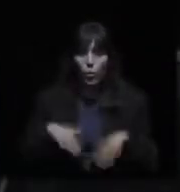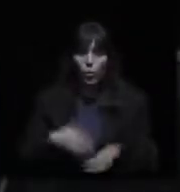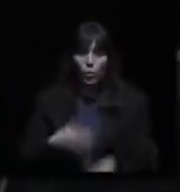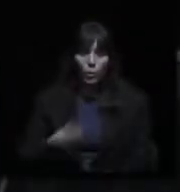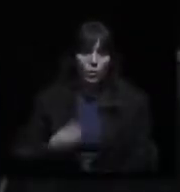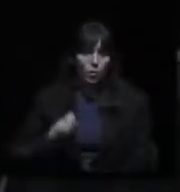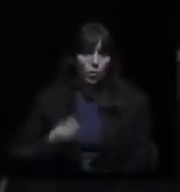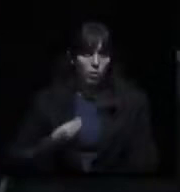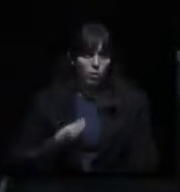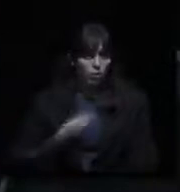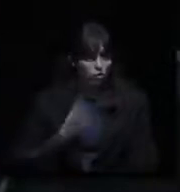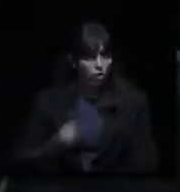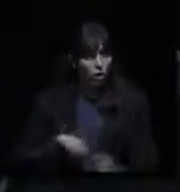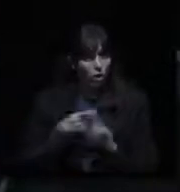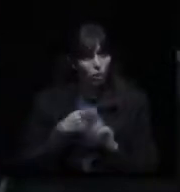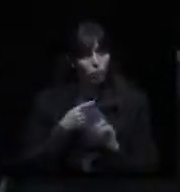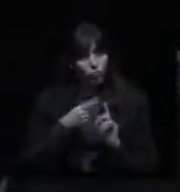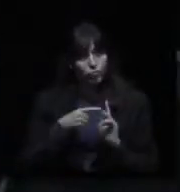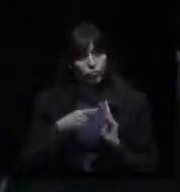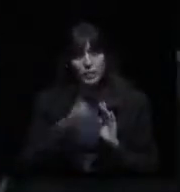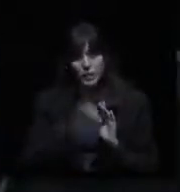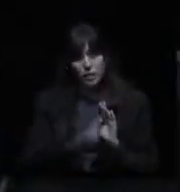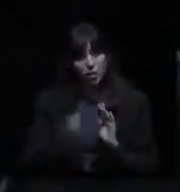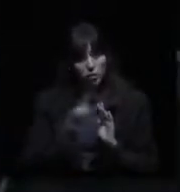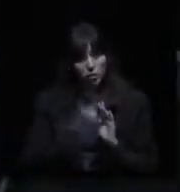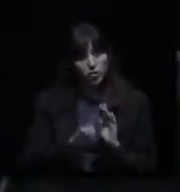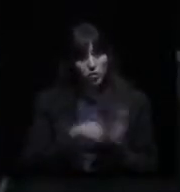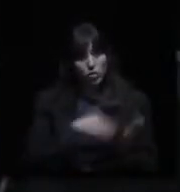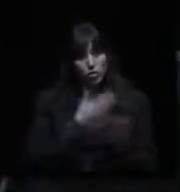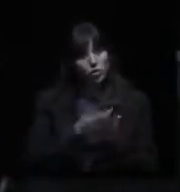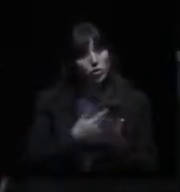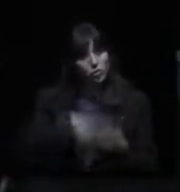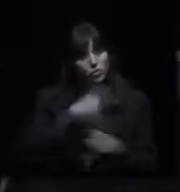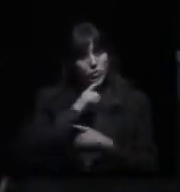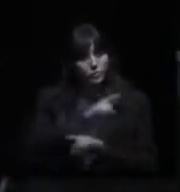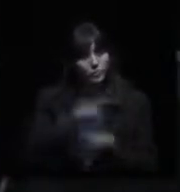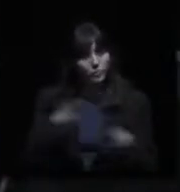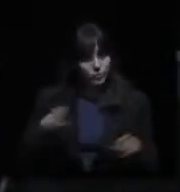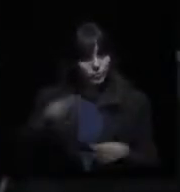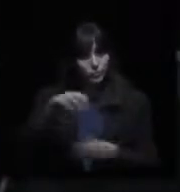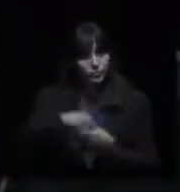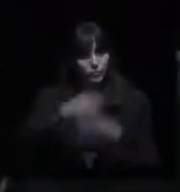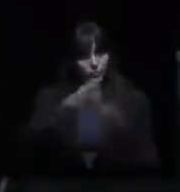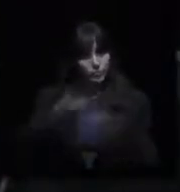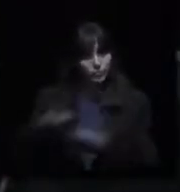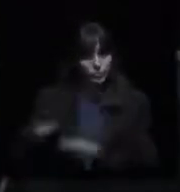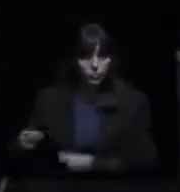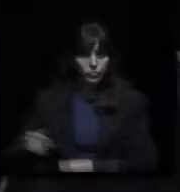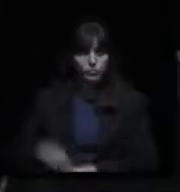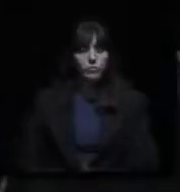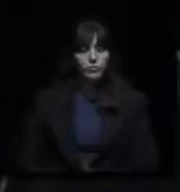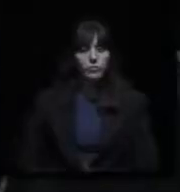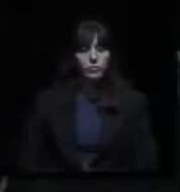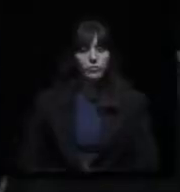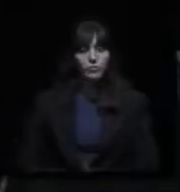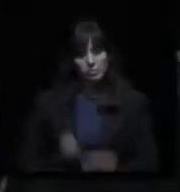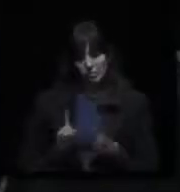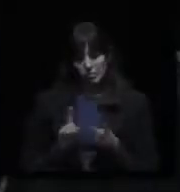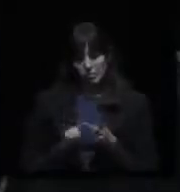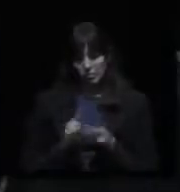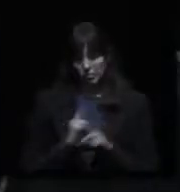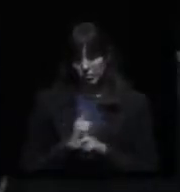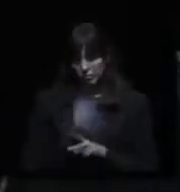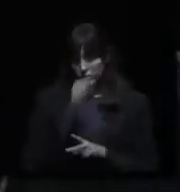e este é já o 6º ano consecutivo em que deixamos este alerta no quadro do orçamento. Ainda neste pilar é referido o